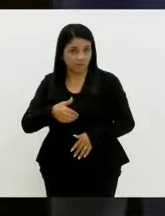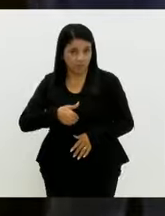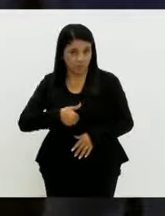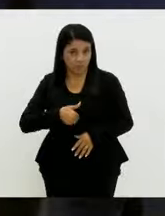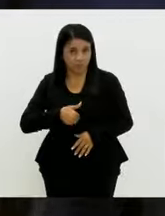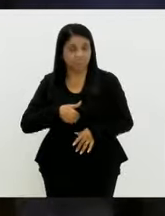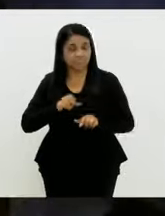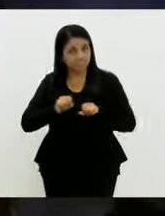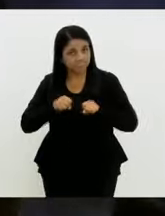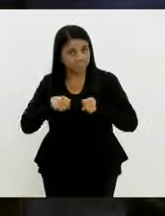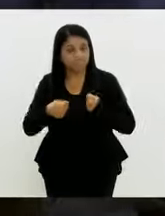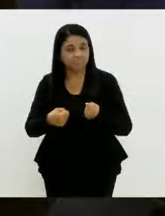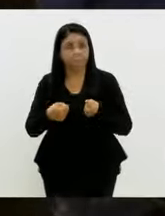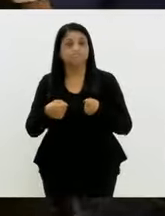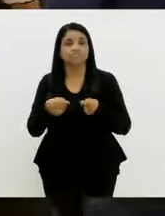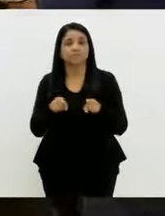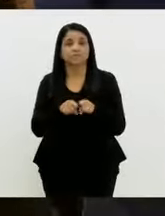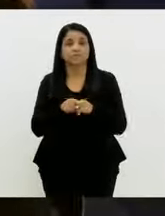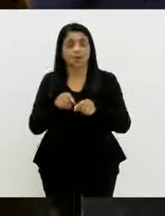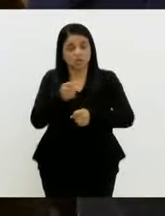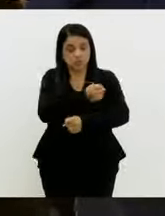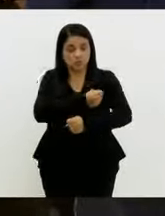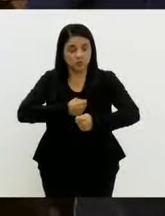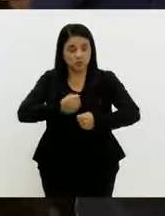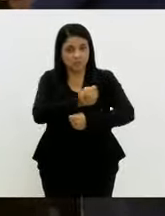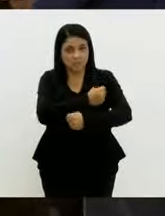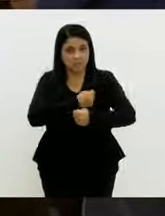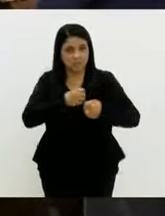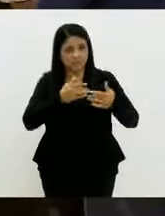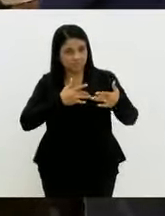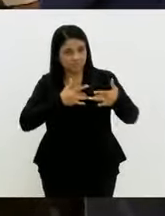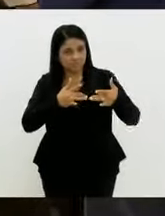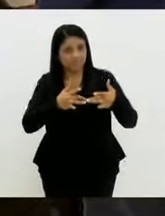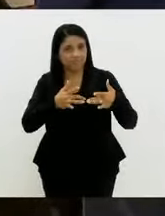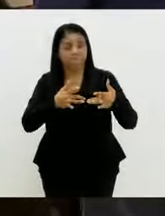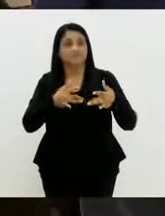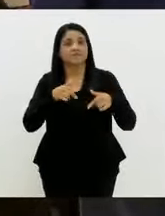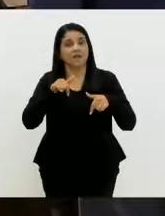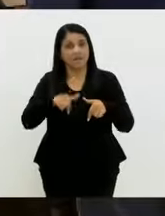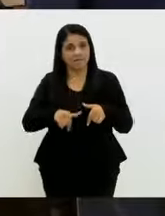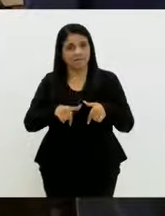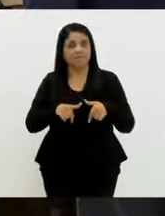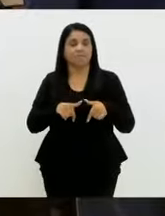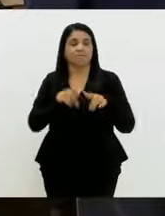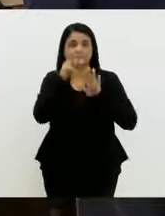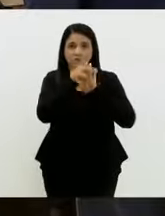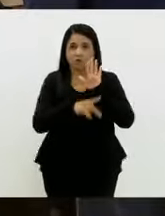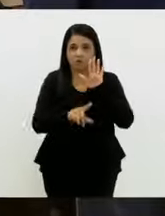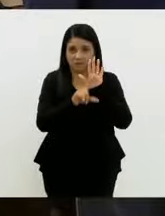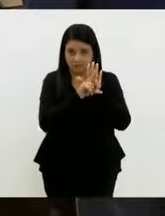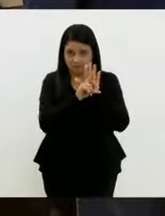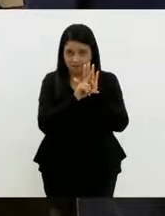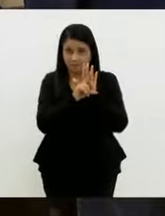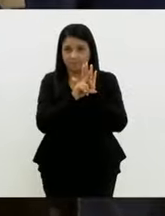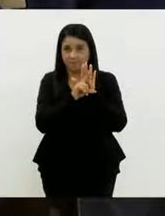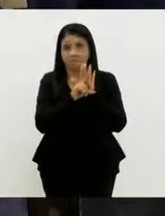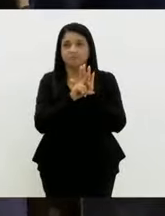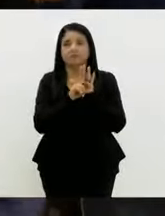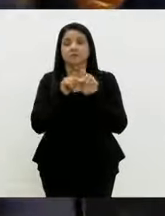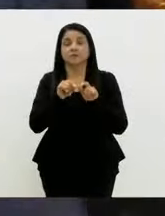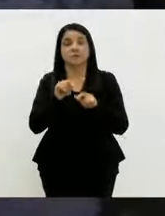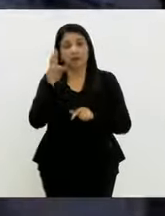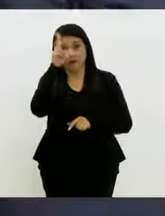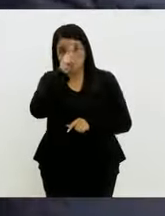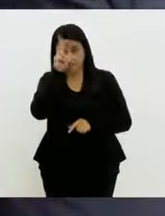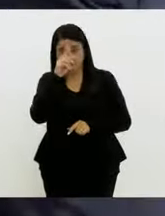fundamentais quanto as cozinhas solidárias tramitando nessa casa. É bom lembrar, senhor presidente, que o governador